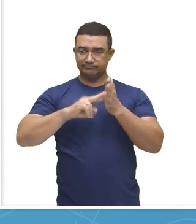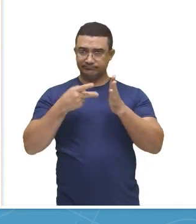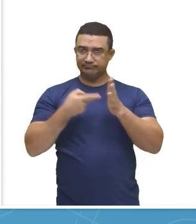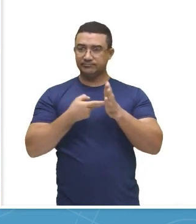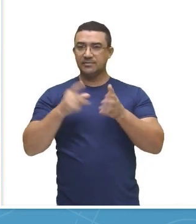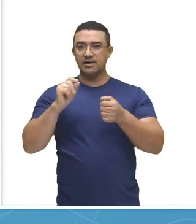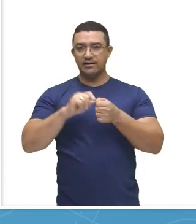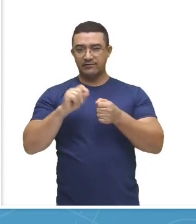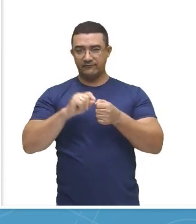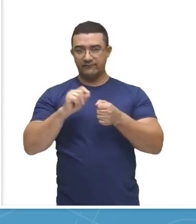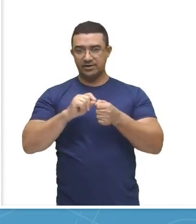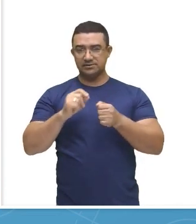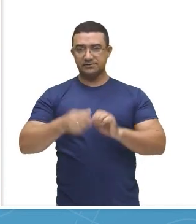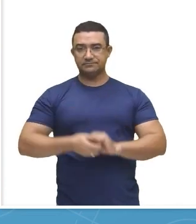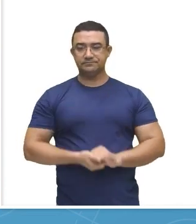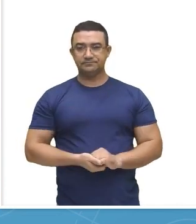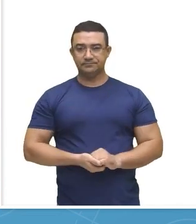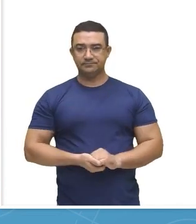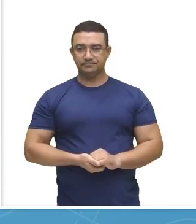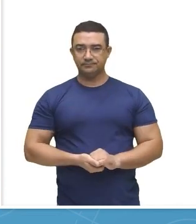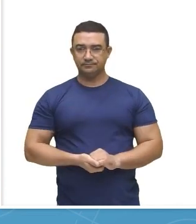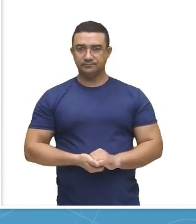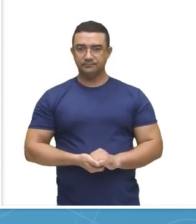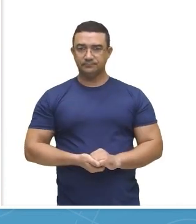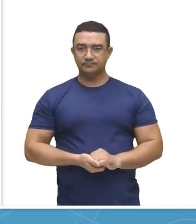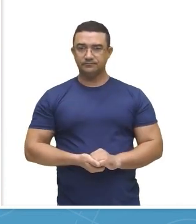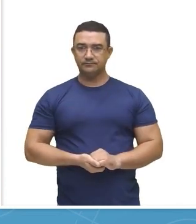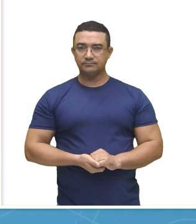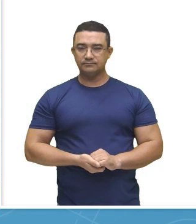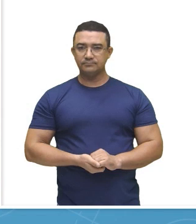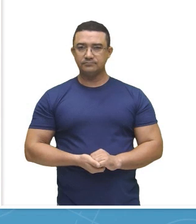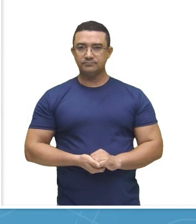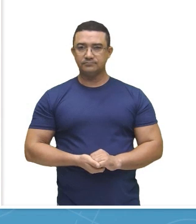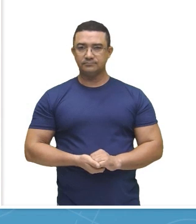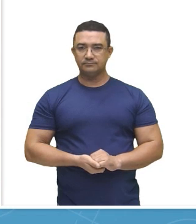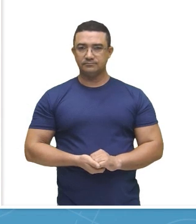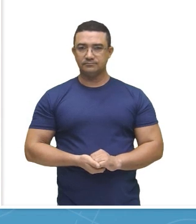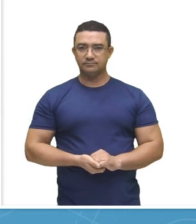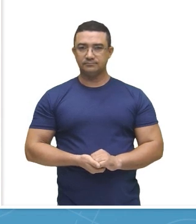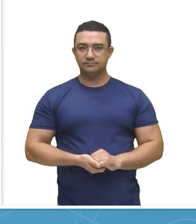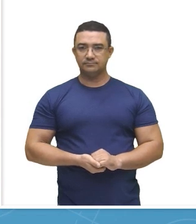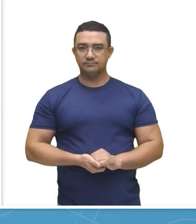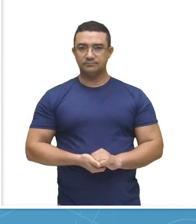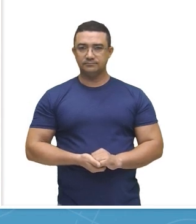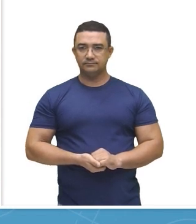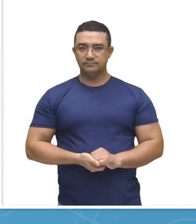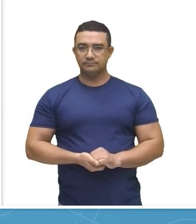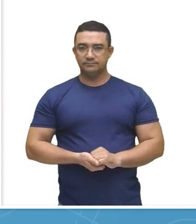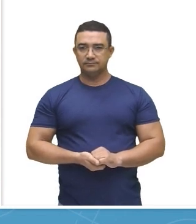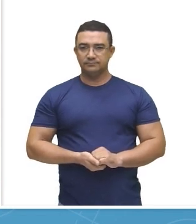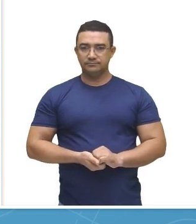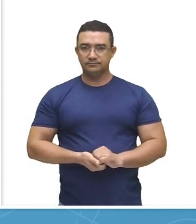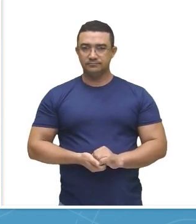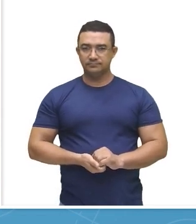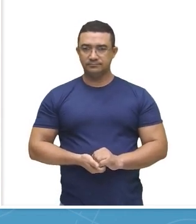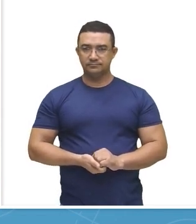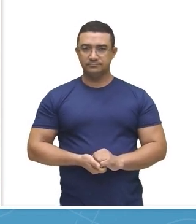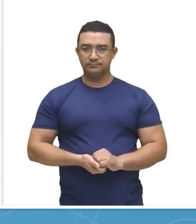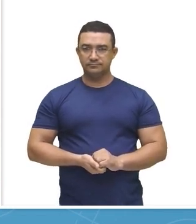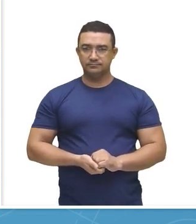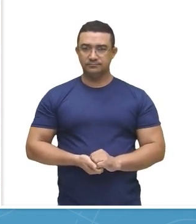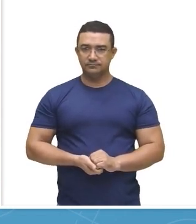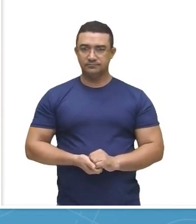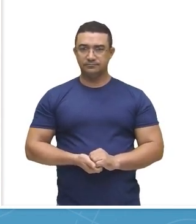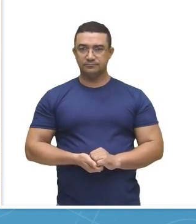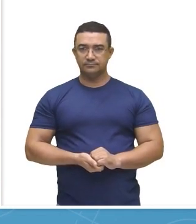Do é a pronúncia desse verbo. Do é fazer algo, ok? Do. O verbo a